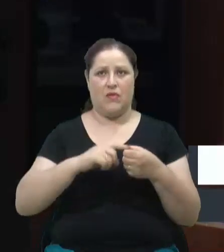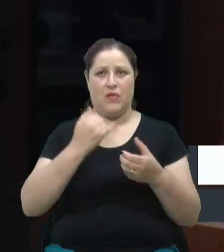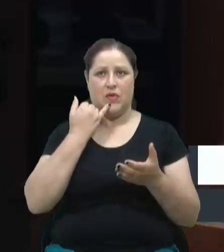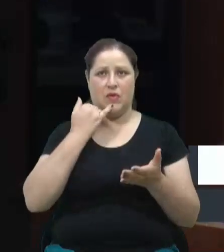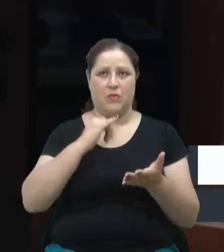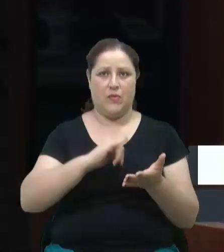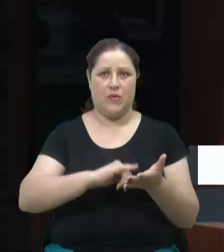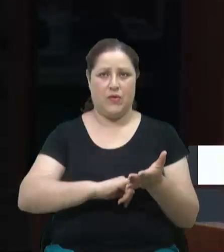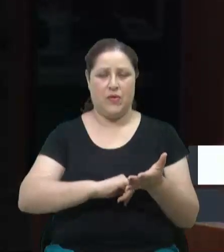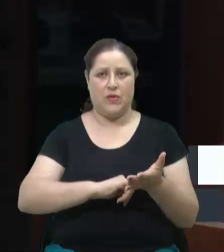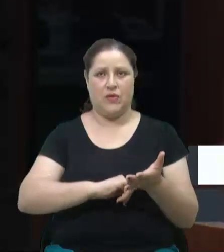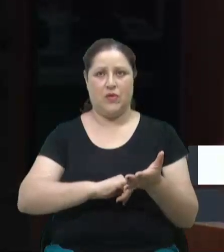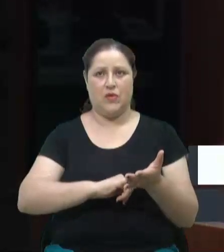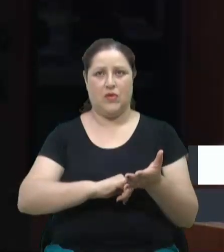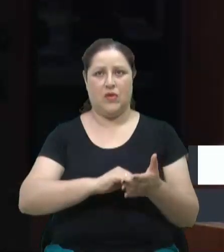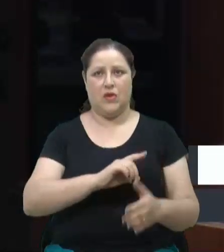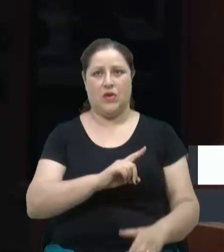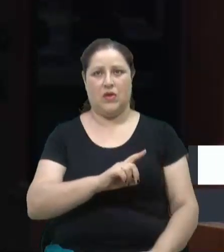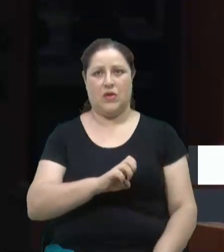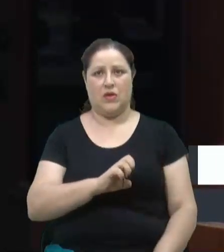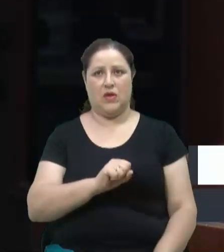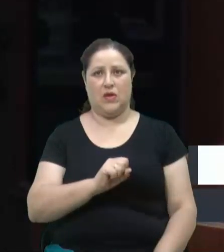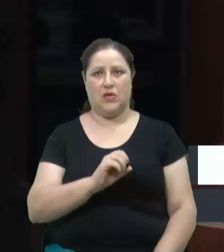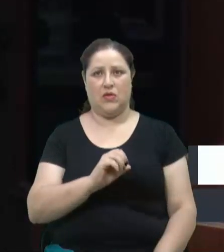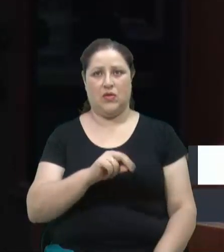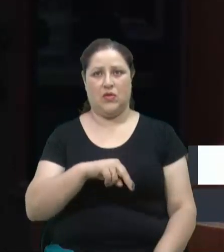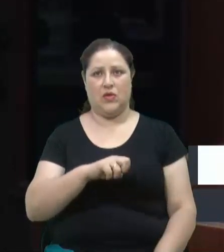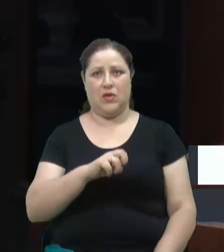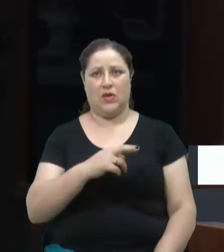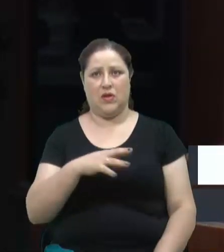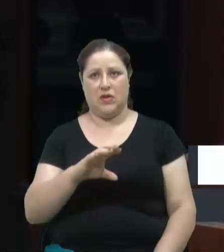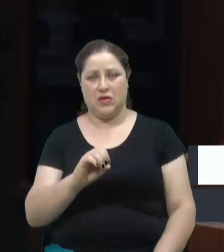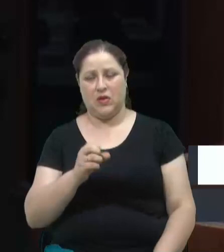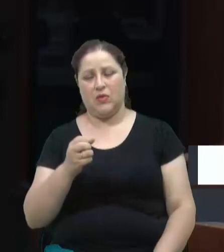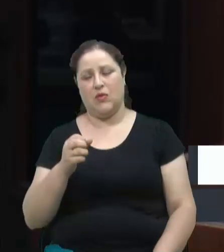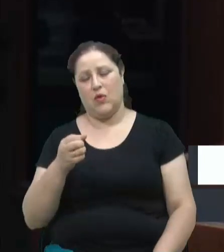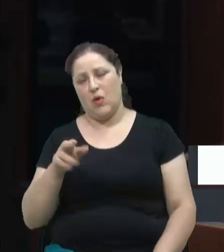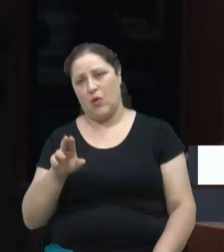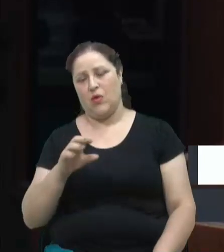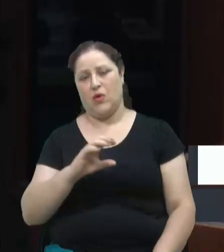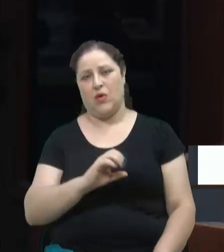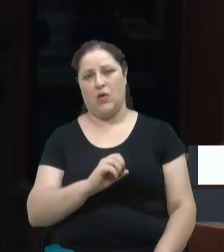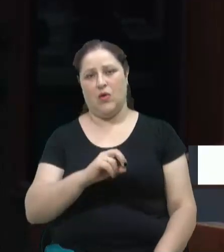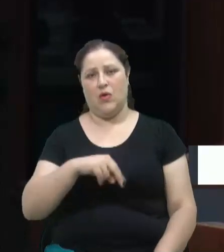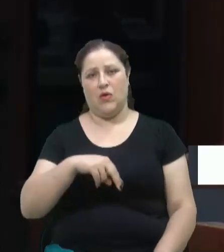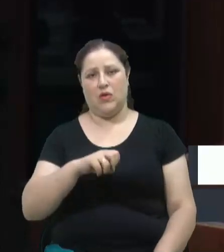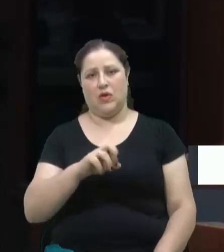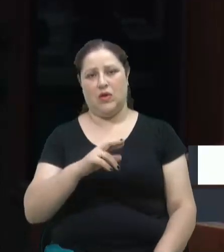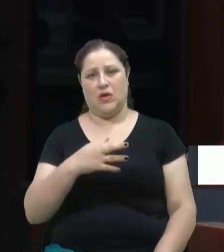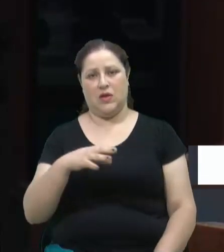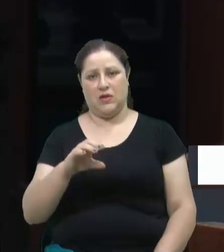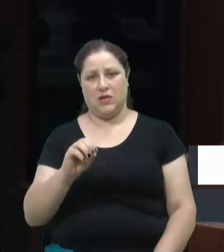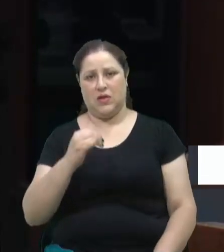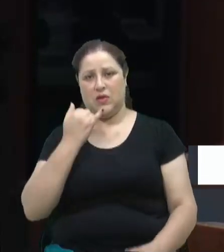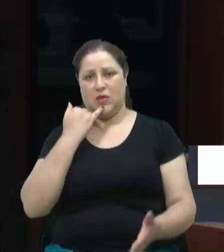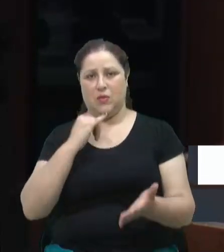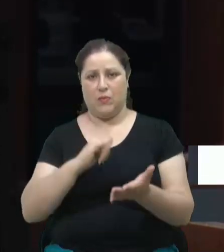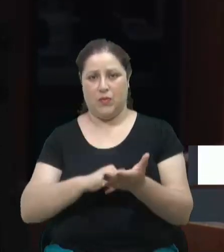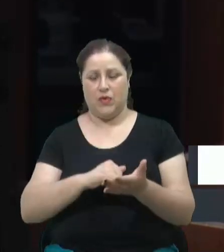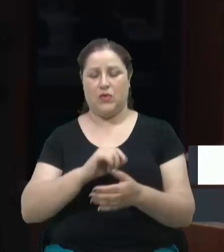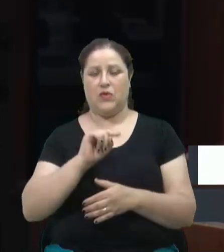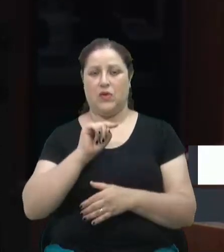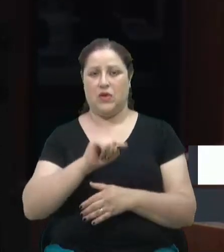impostos, desonerações ou onerações de impostos. E isso, senhoras e senhores,